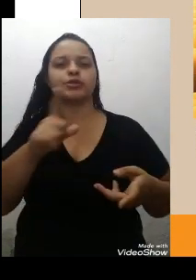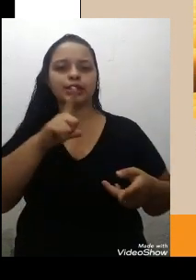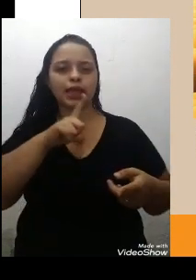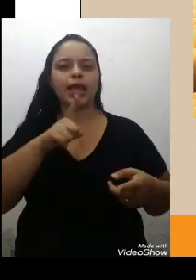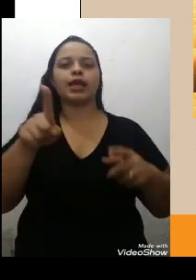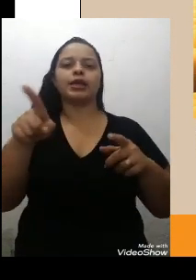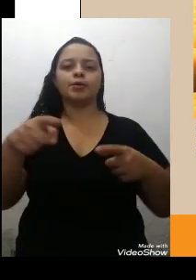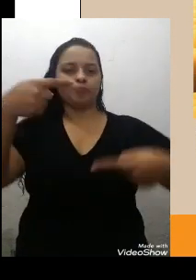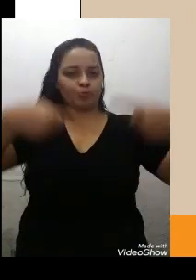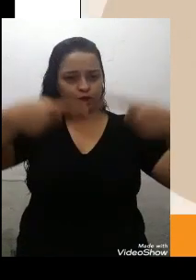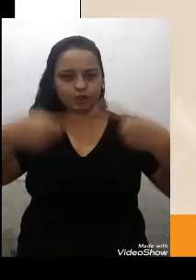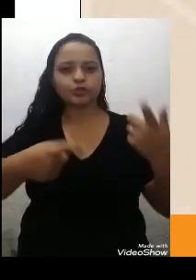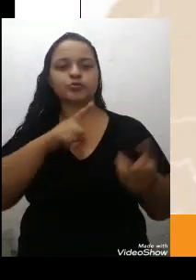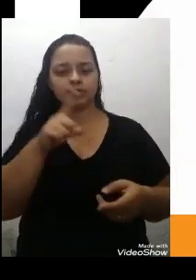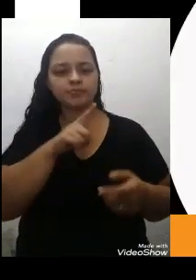políticos.